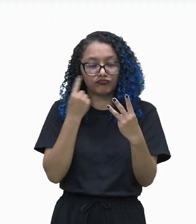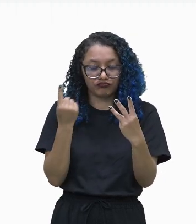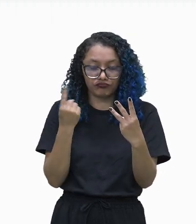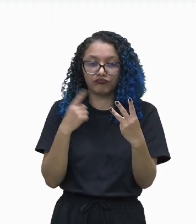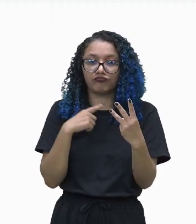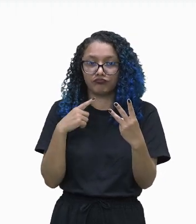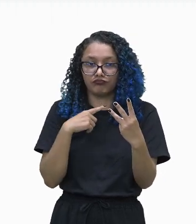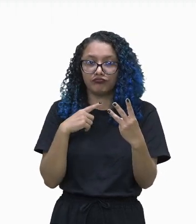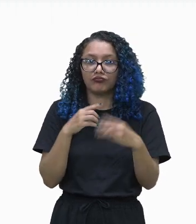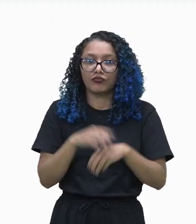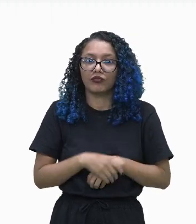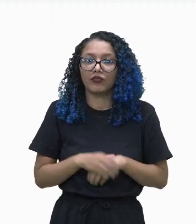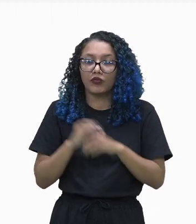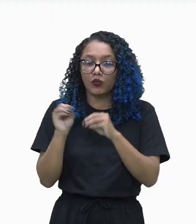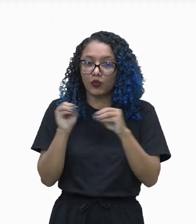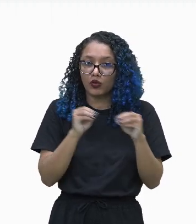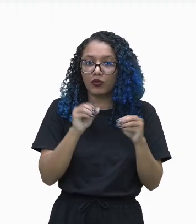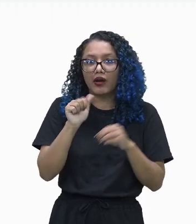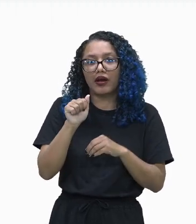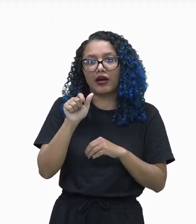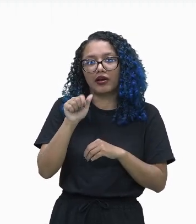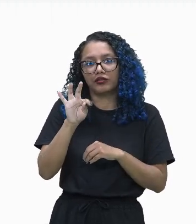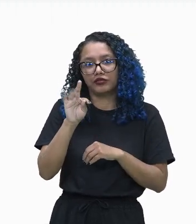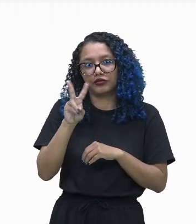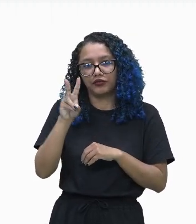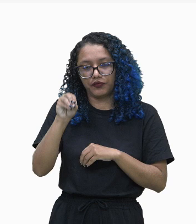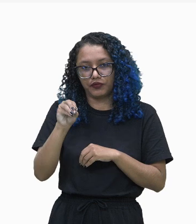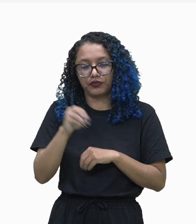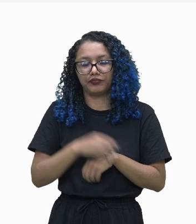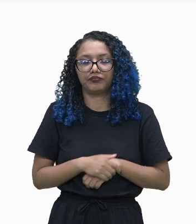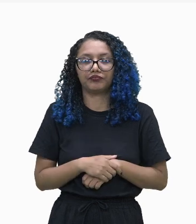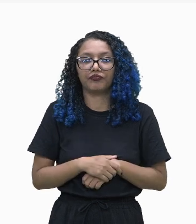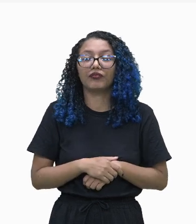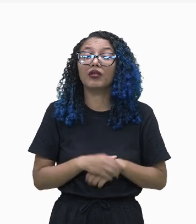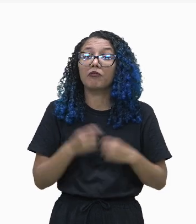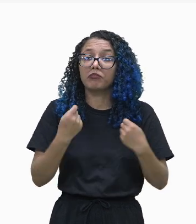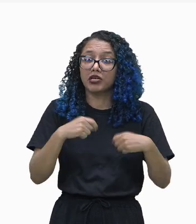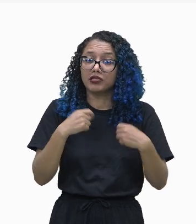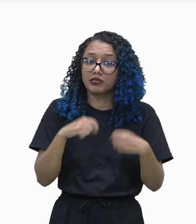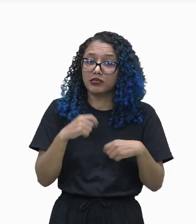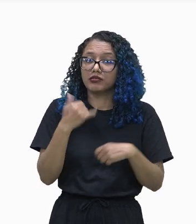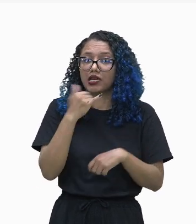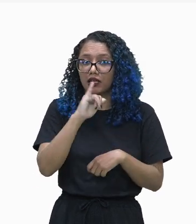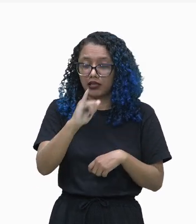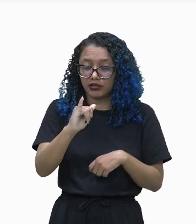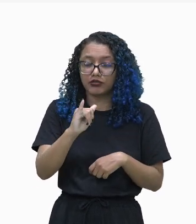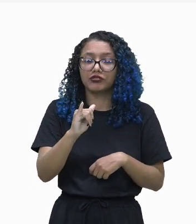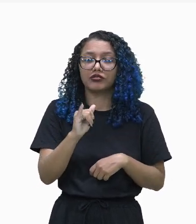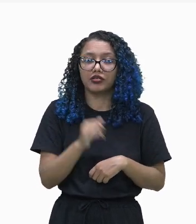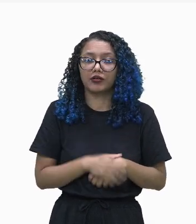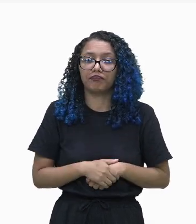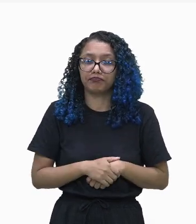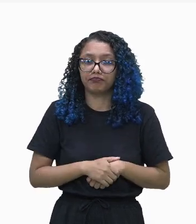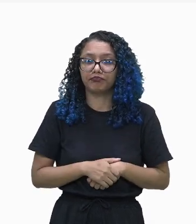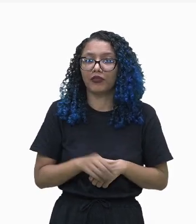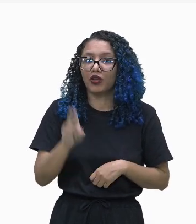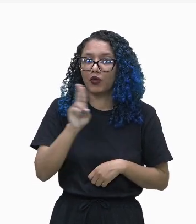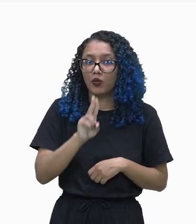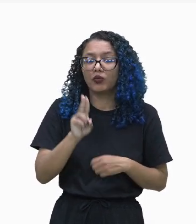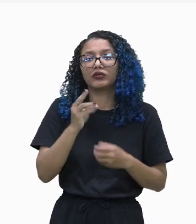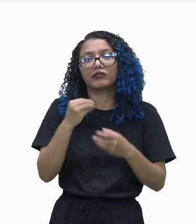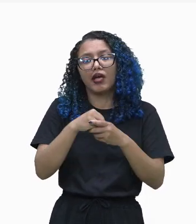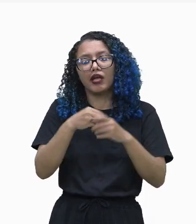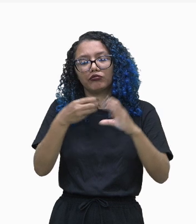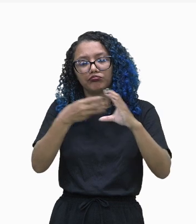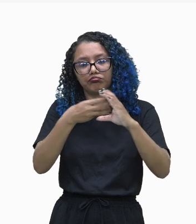isso, nós vamos ter aí também, como disse, gasto de energia, e ele é muito utilizado em atividades